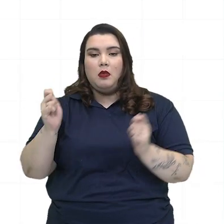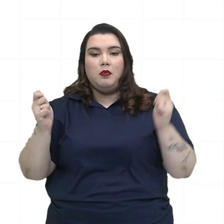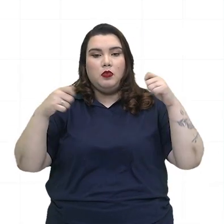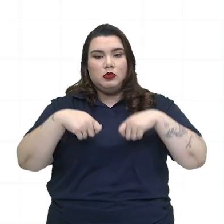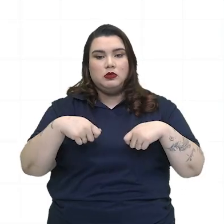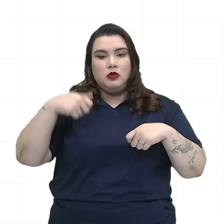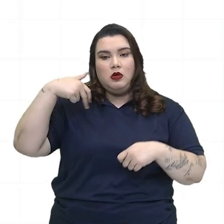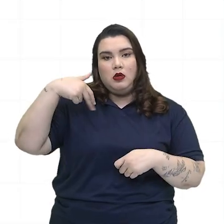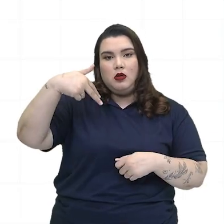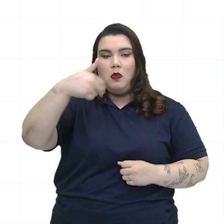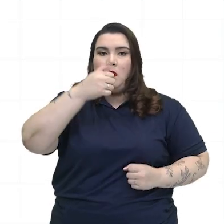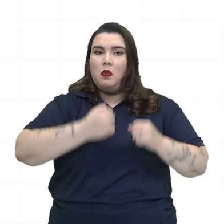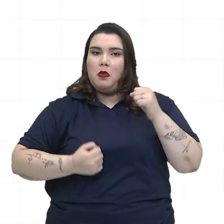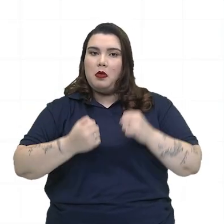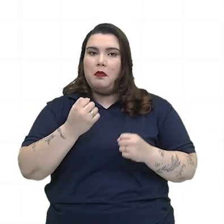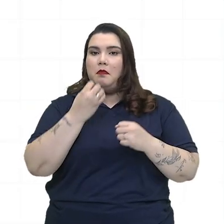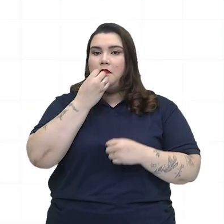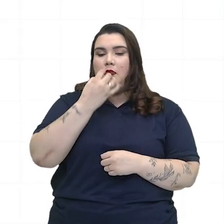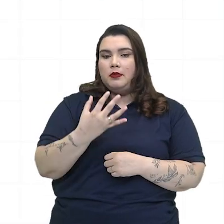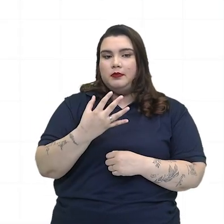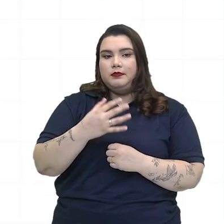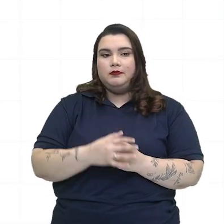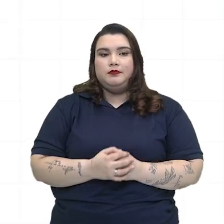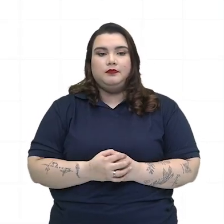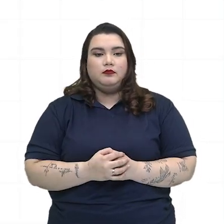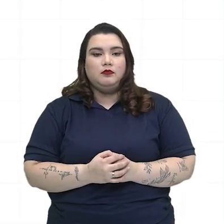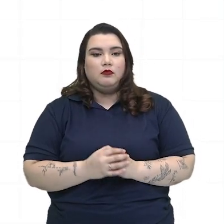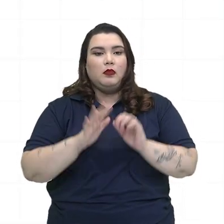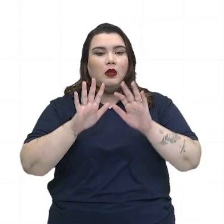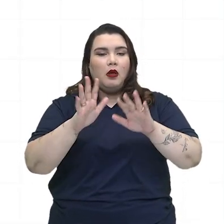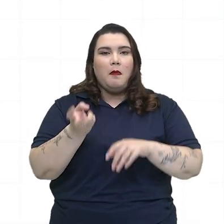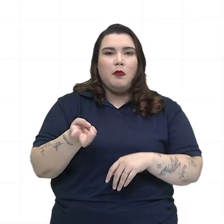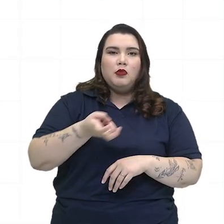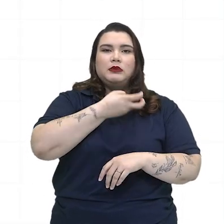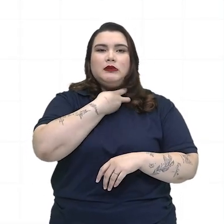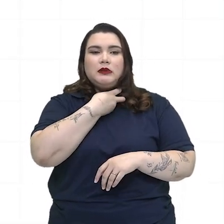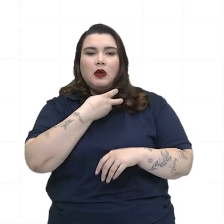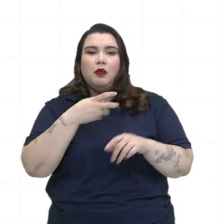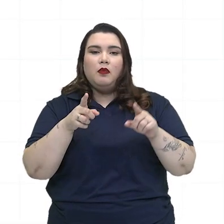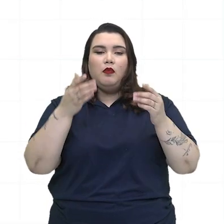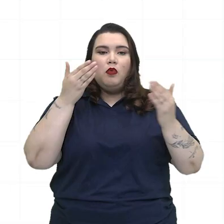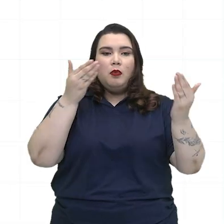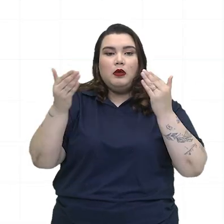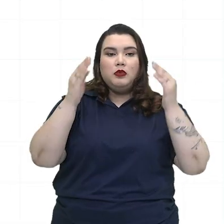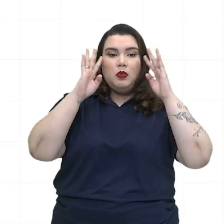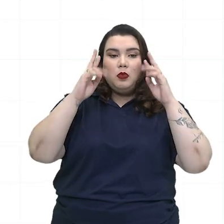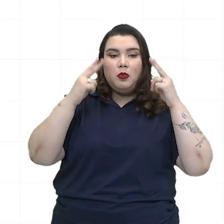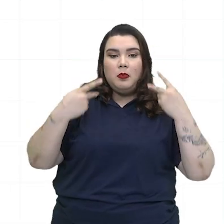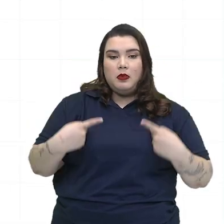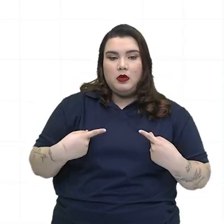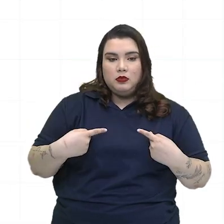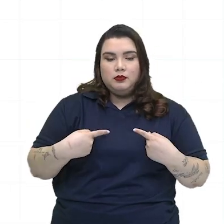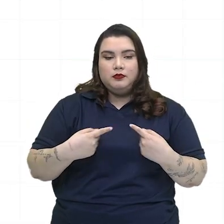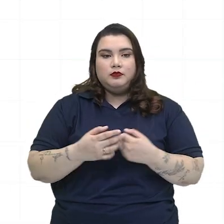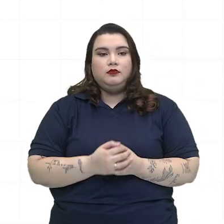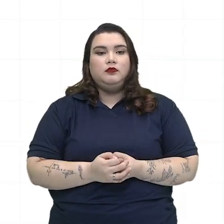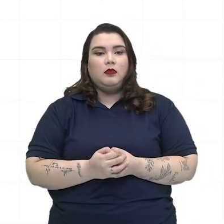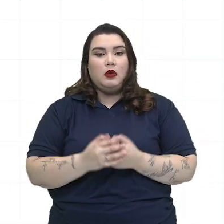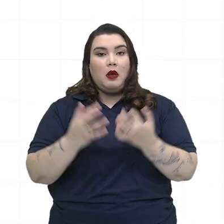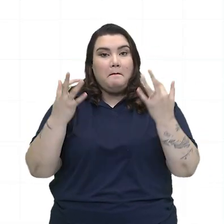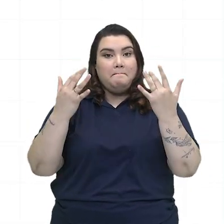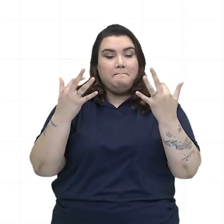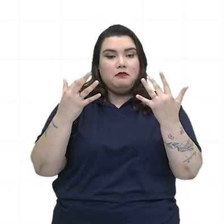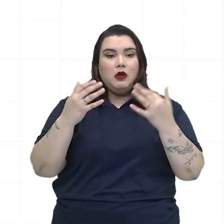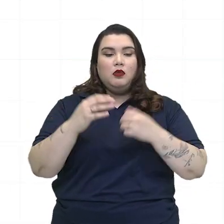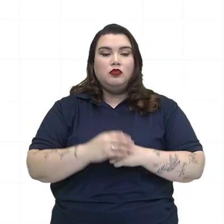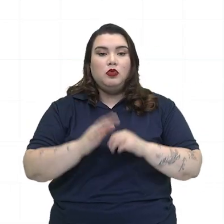correr com eficiência. Morcego versus humanos, né, no que diz respeito às mãos. Os morcegos, né, têm os ossos dos